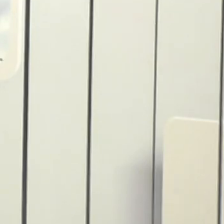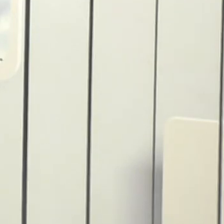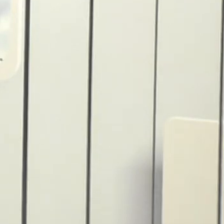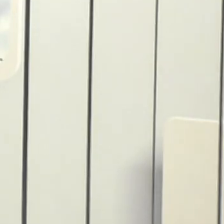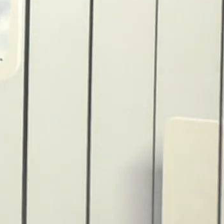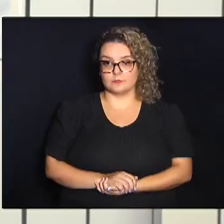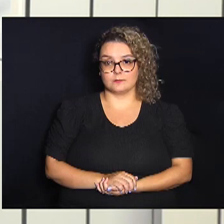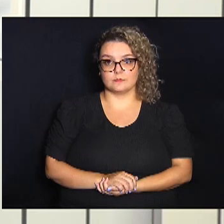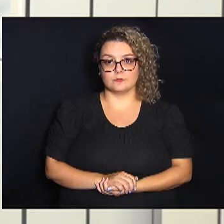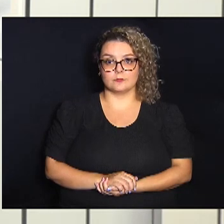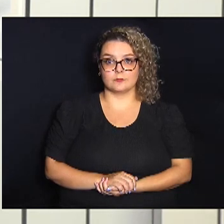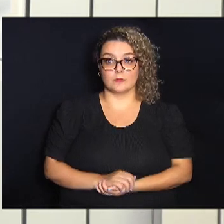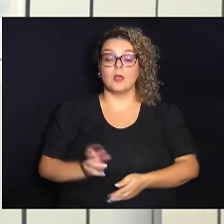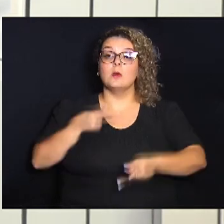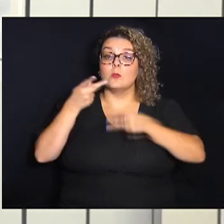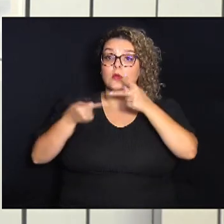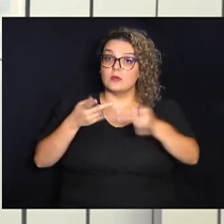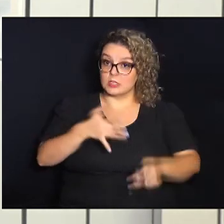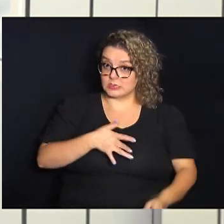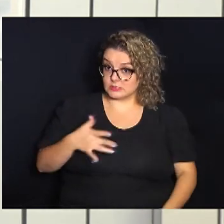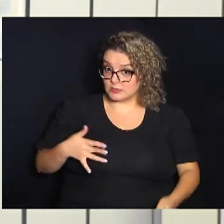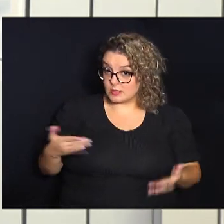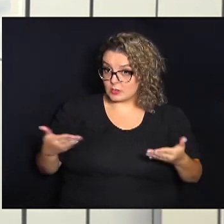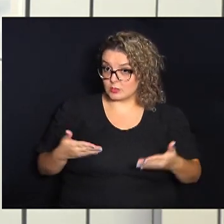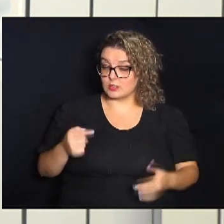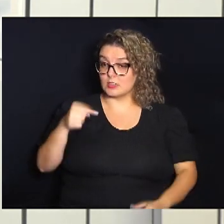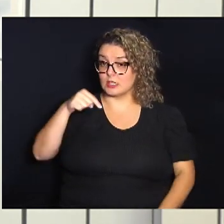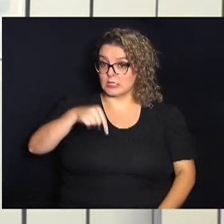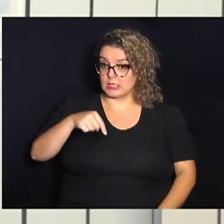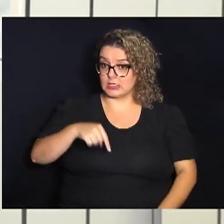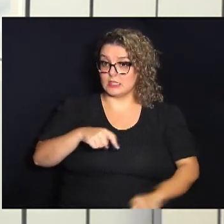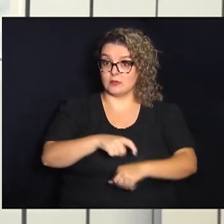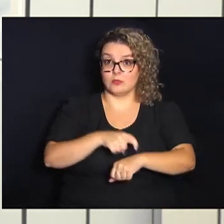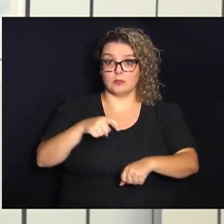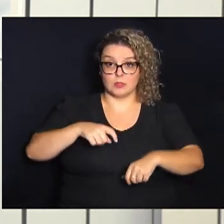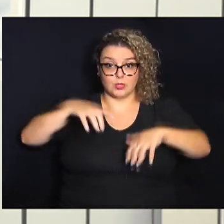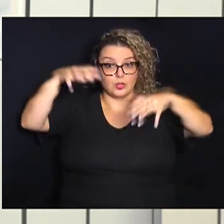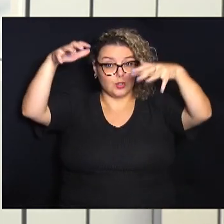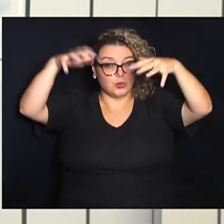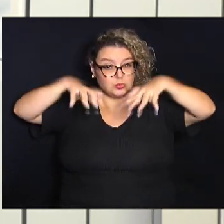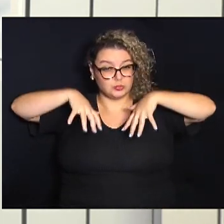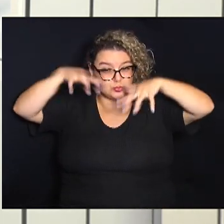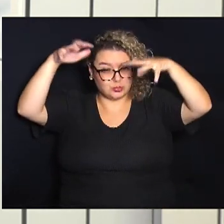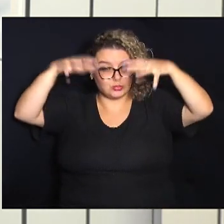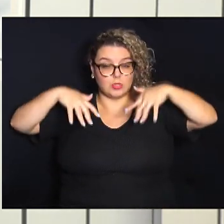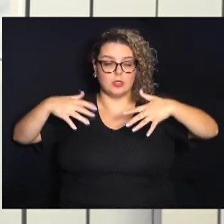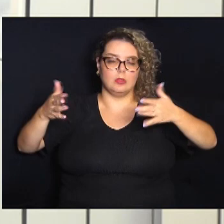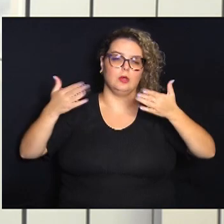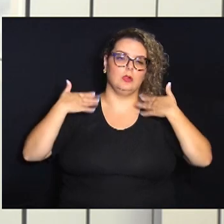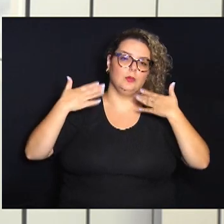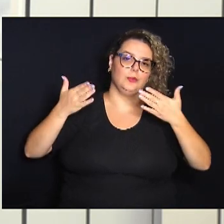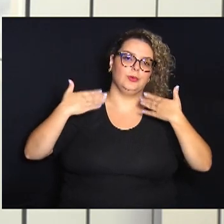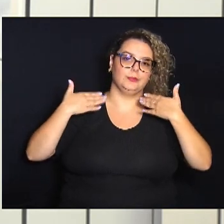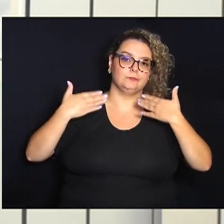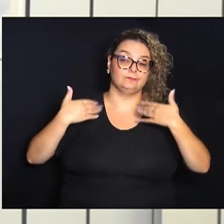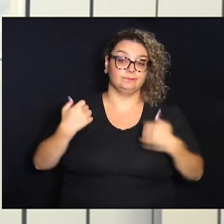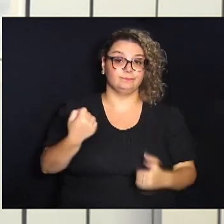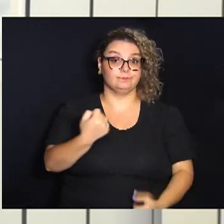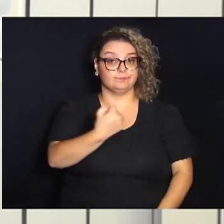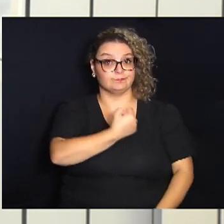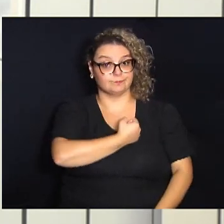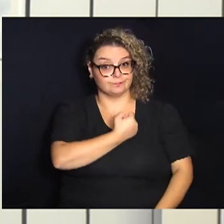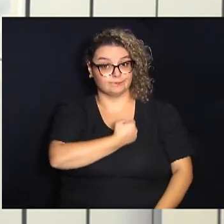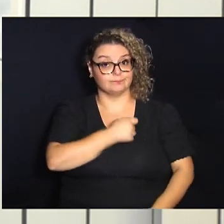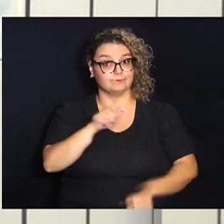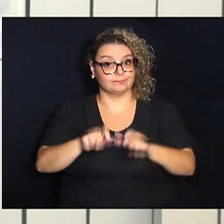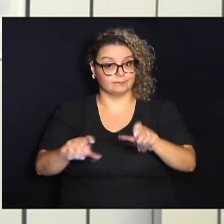Vamos falar sobre saúde agora, porque nesta temporada de chuvas e calor, o número dos casos de